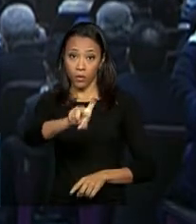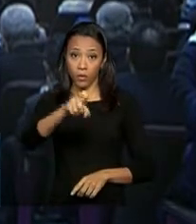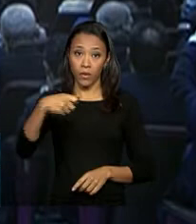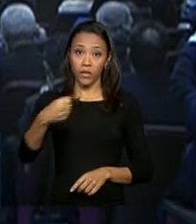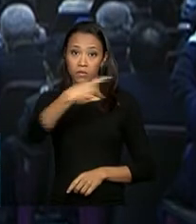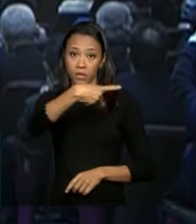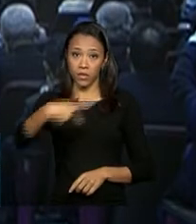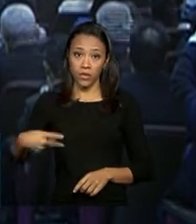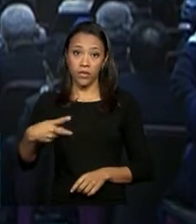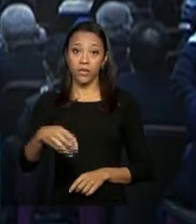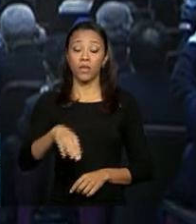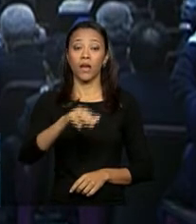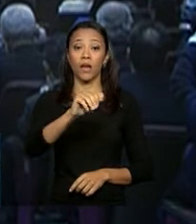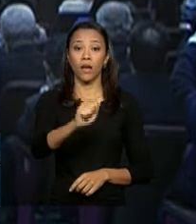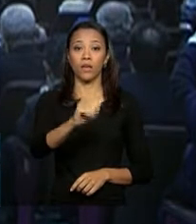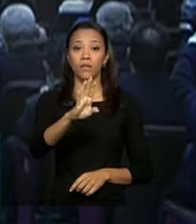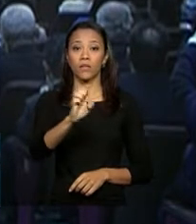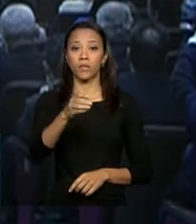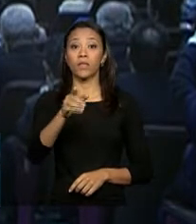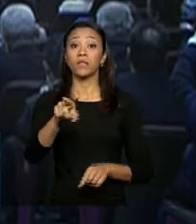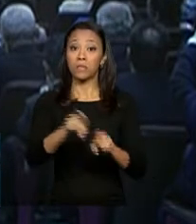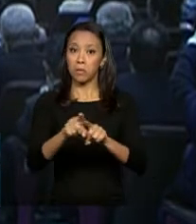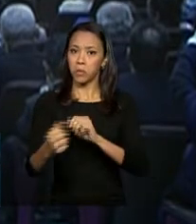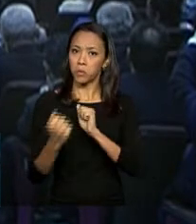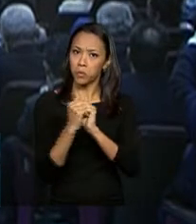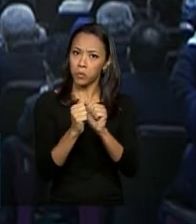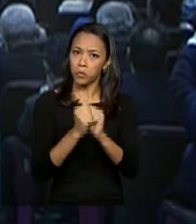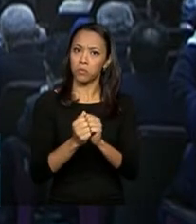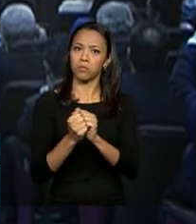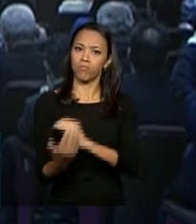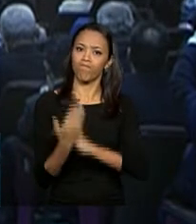da CEBIC e um parceiro na construção